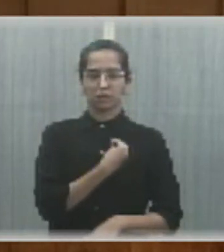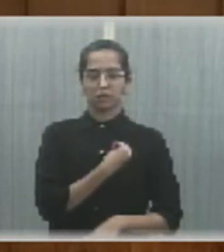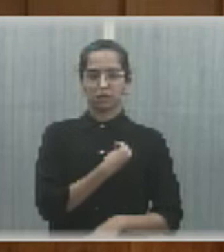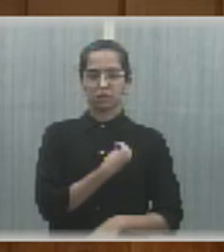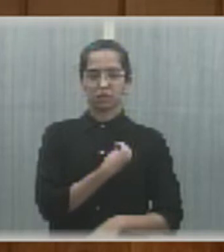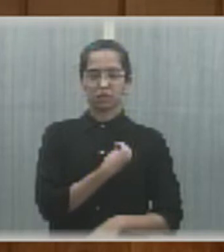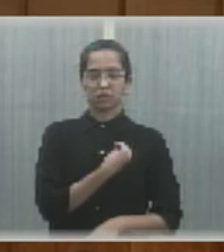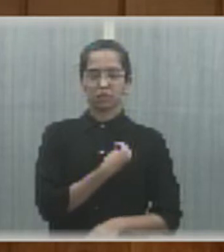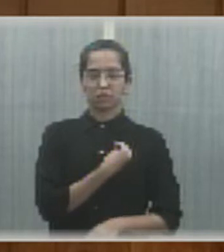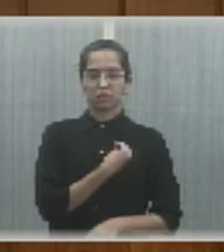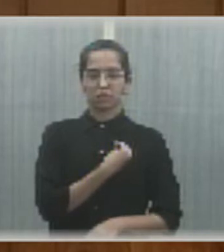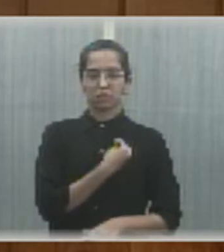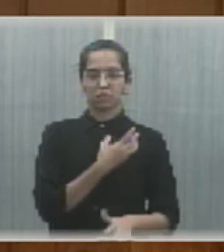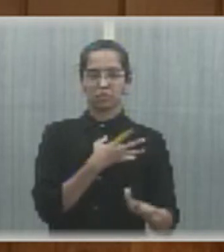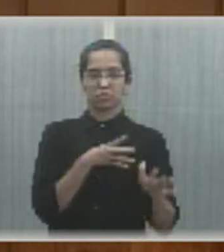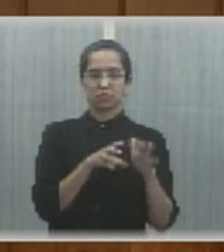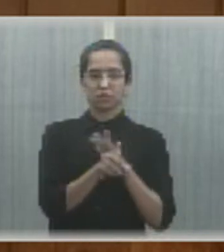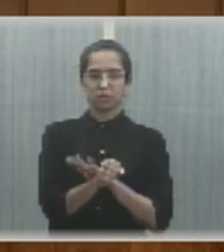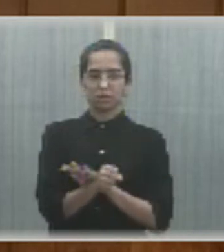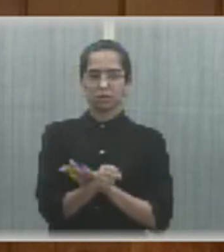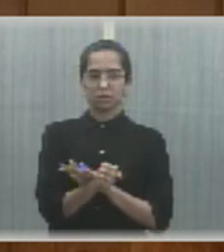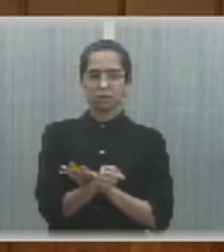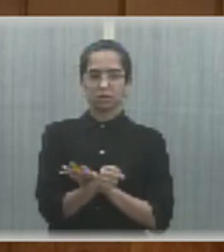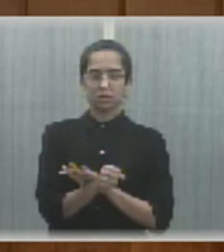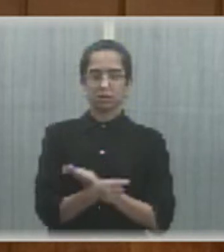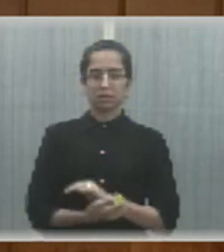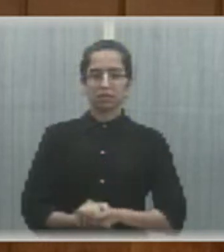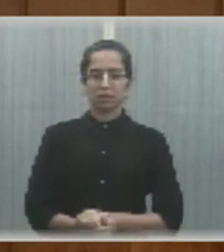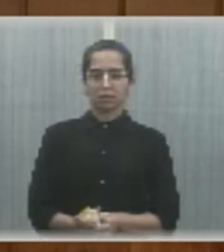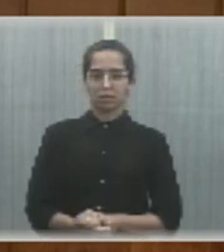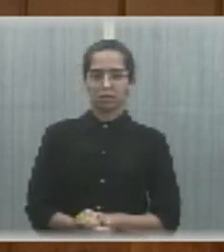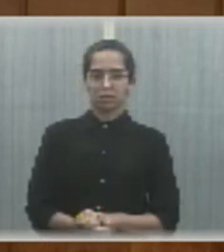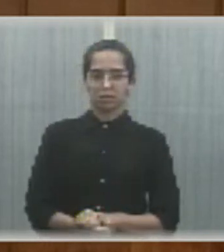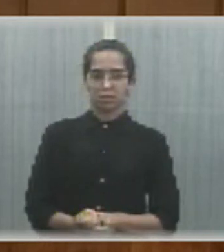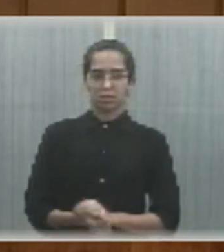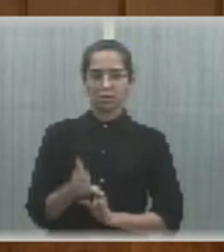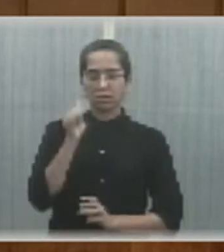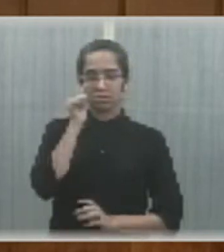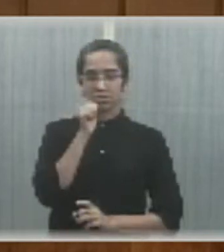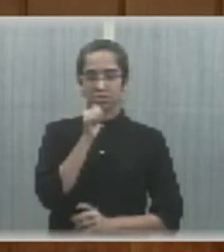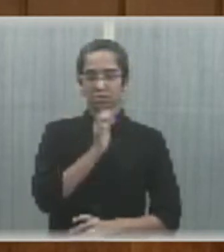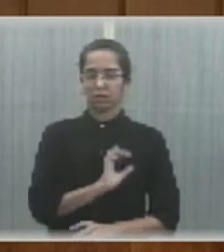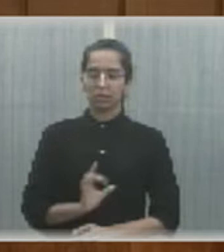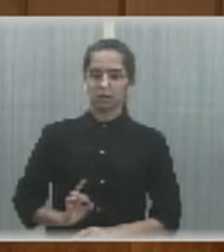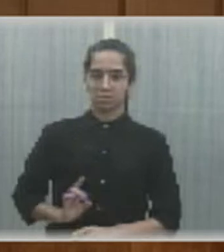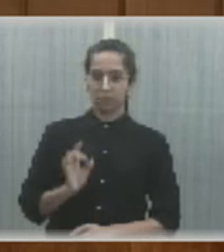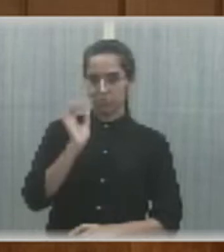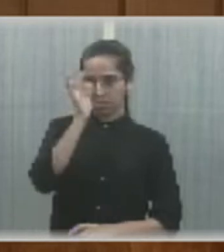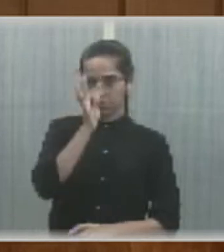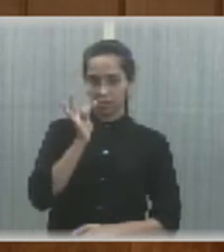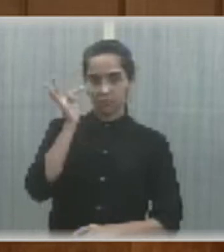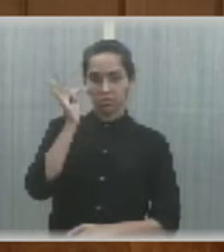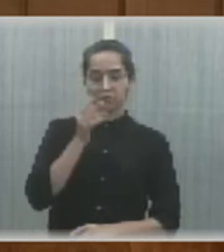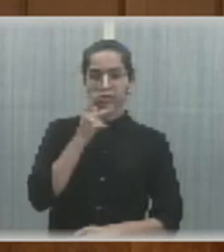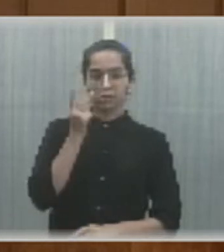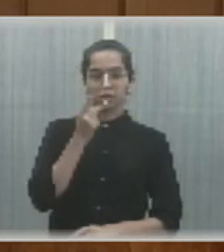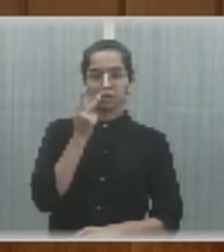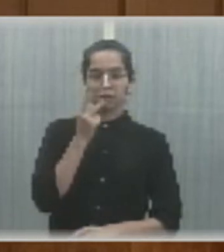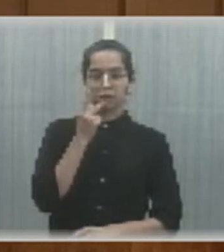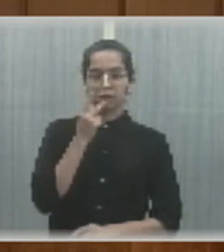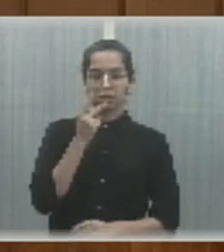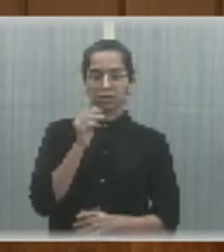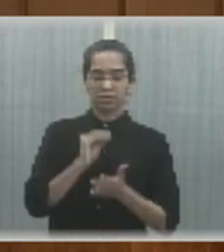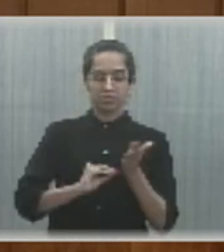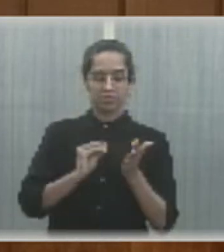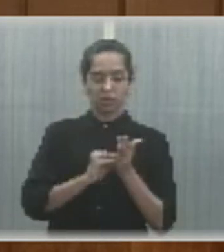incorporados através do último concurso da instituição. A senhora deputada Tereza Brito afirmou que a falta de coro qualificado